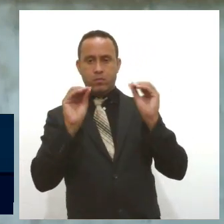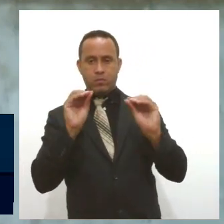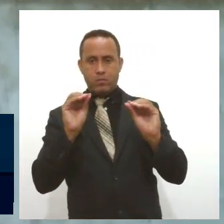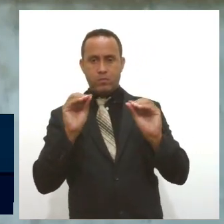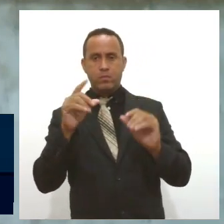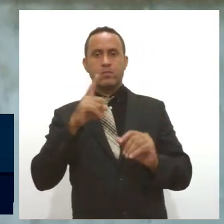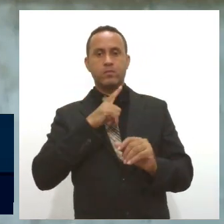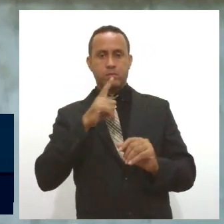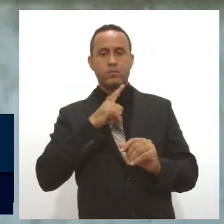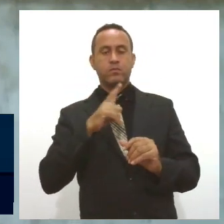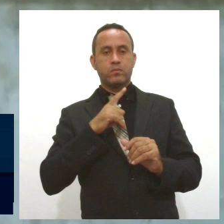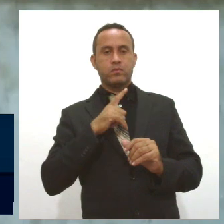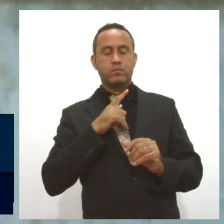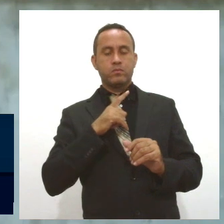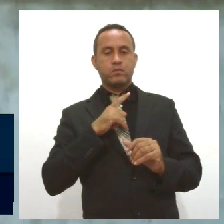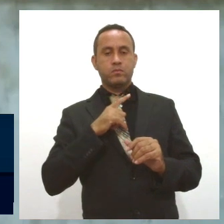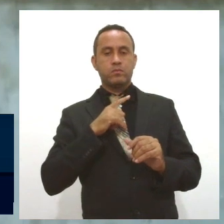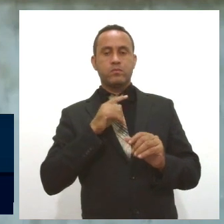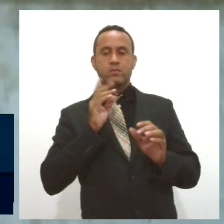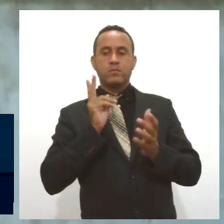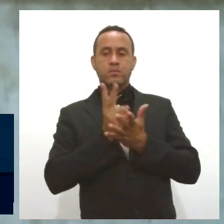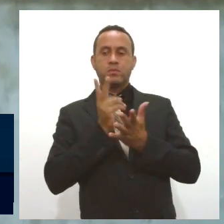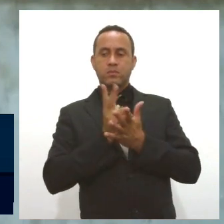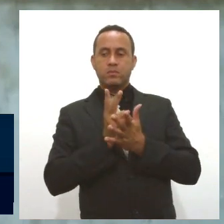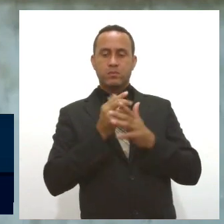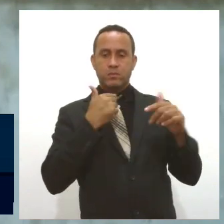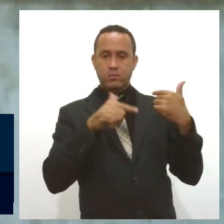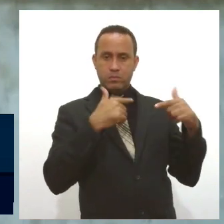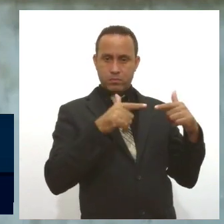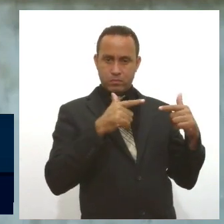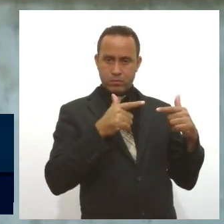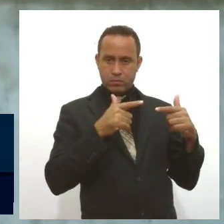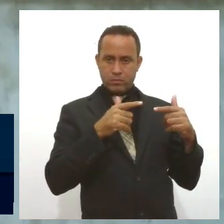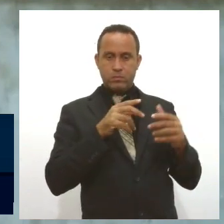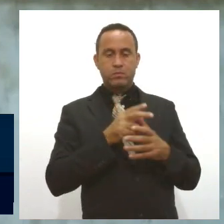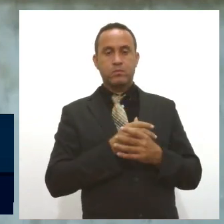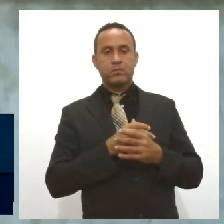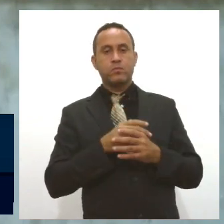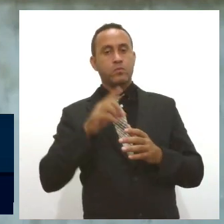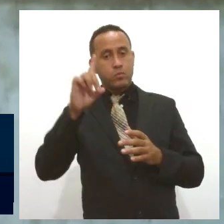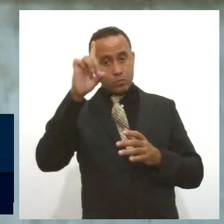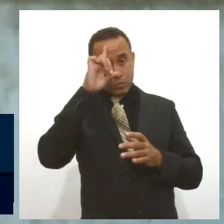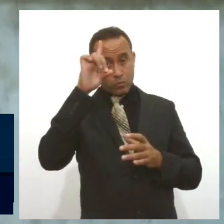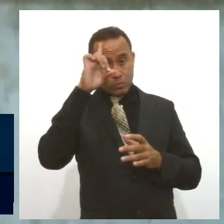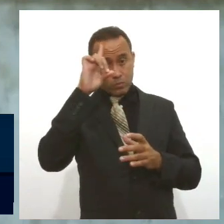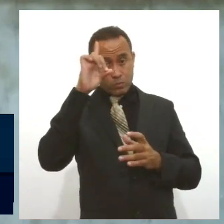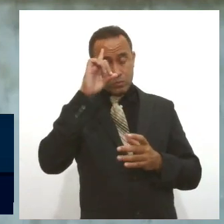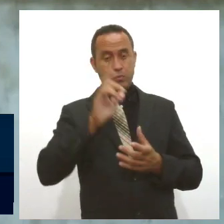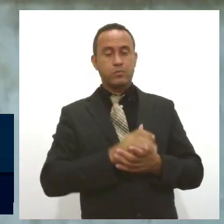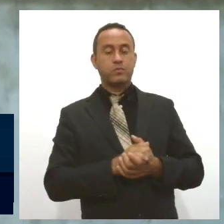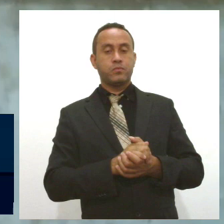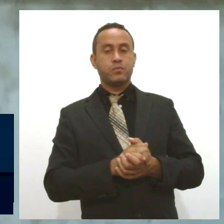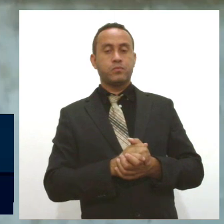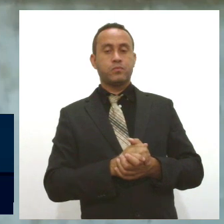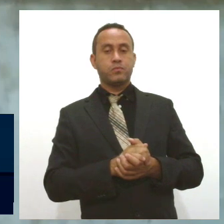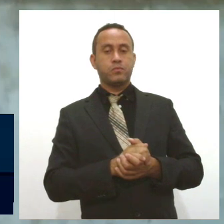e tem atualizado essas informações praticamente todos os dias.